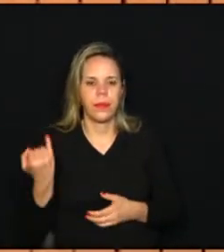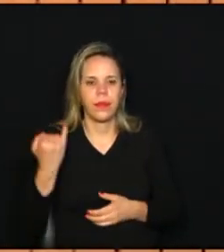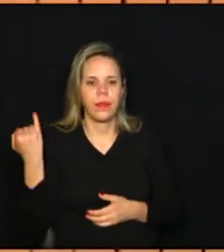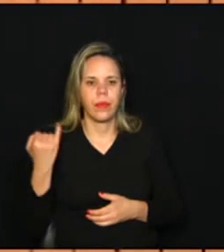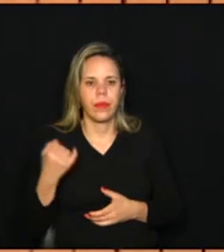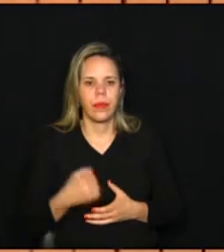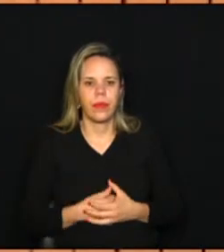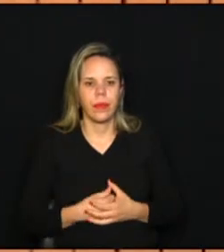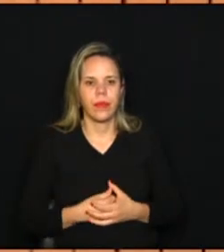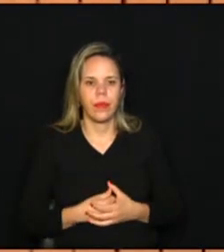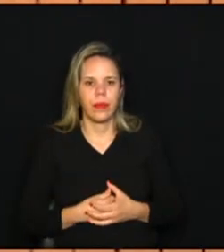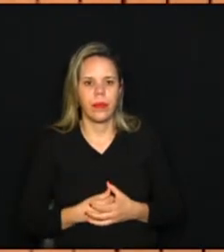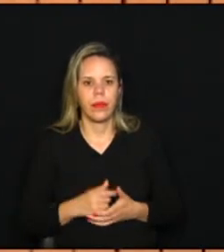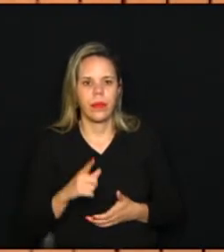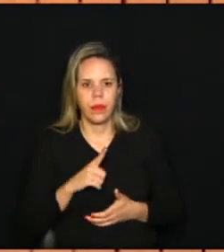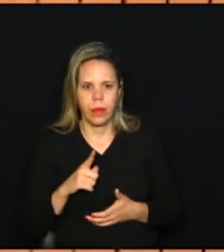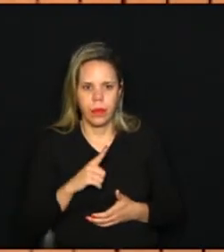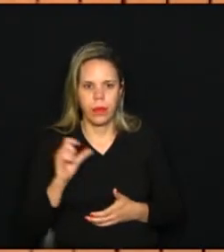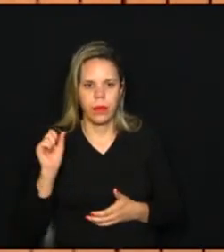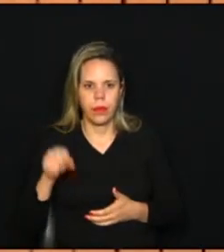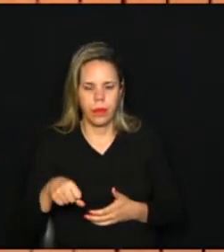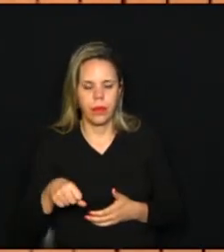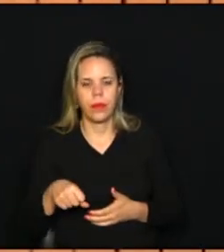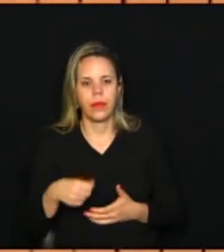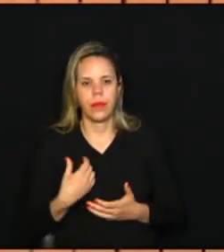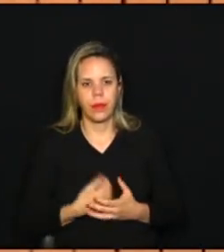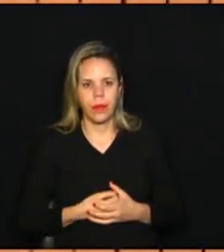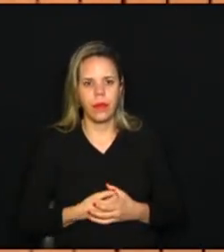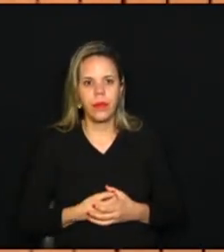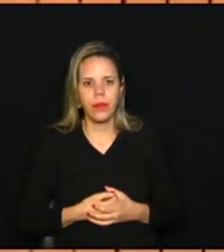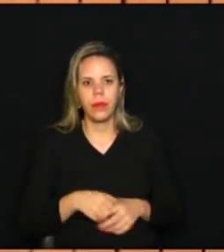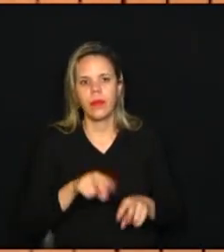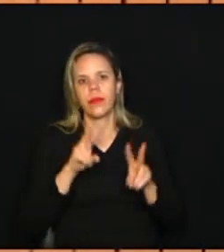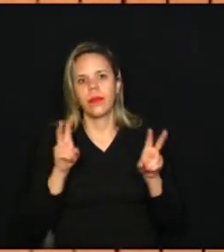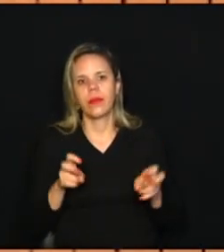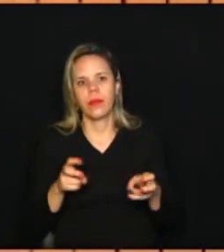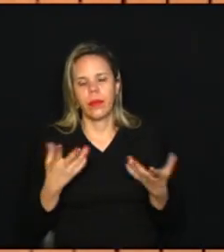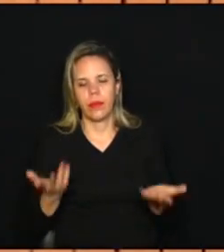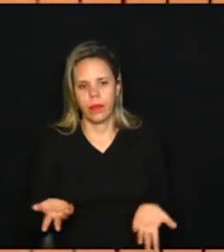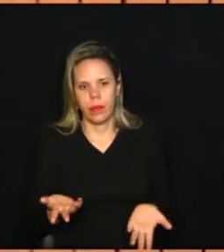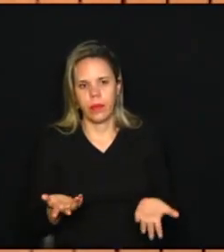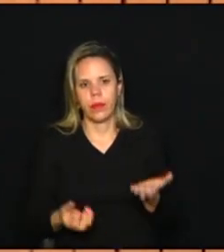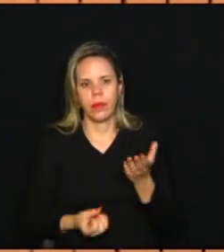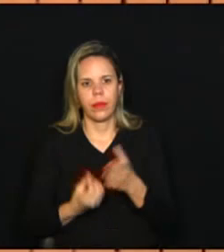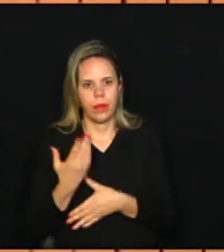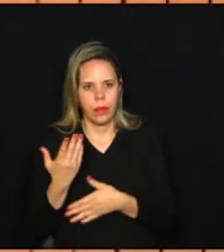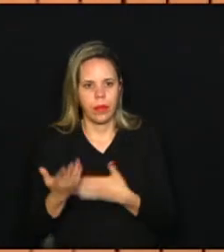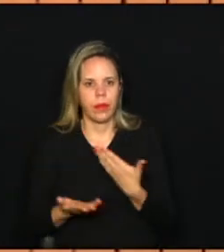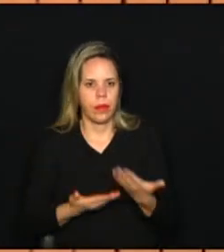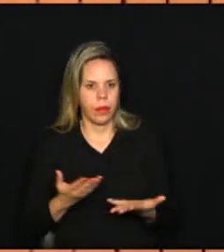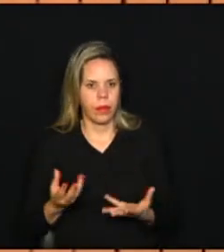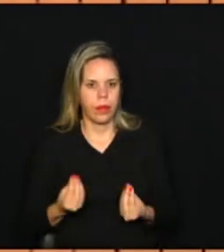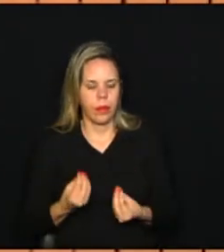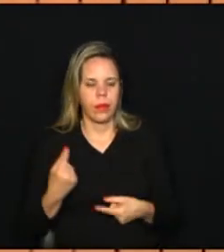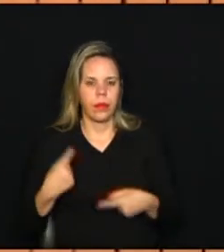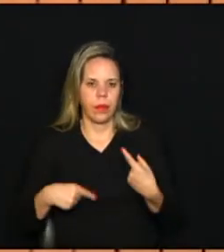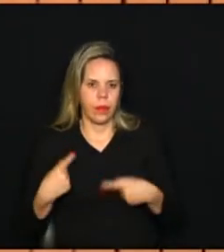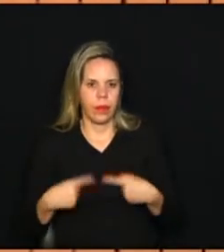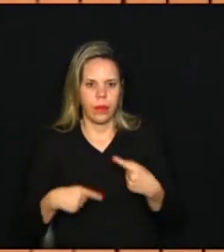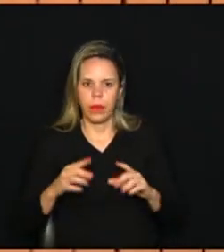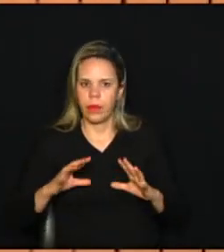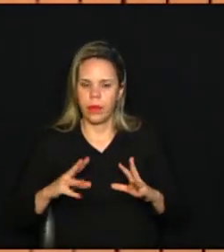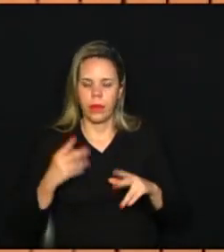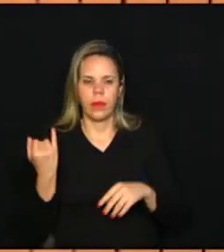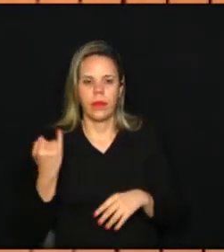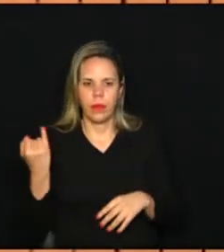importante. A gente tem que, sim, levar em consideração esse tema, mas é um tema que gera, né, essa discussão toda, e é